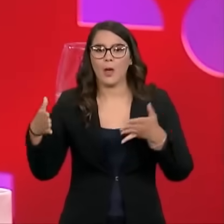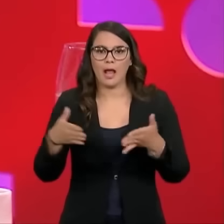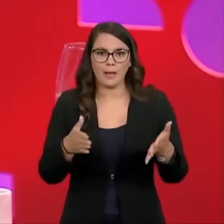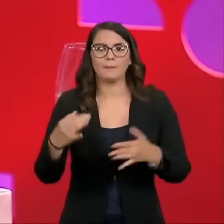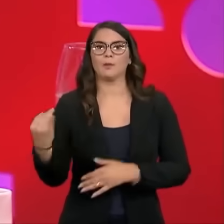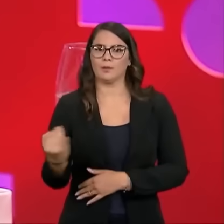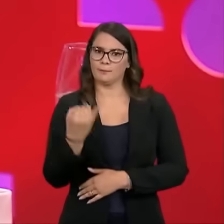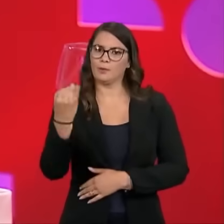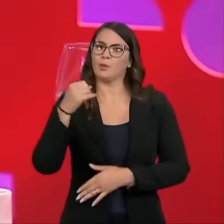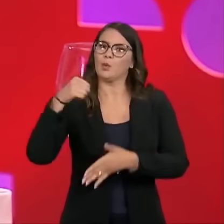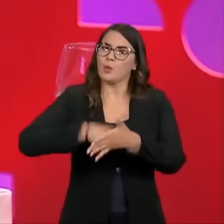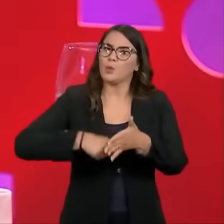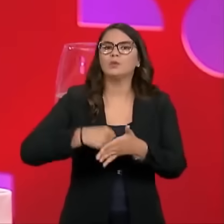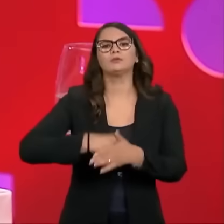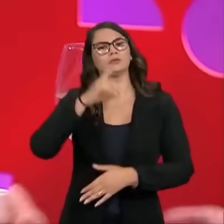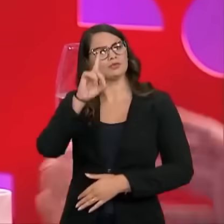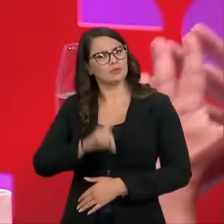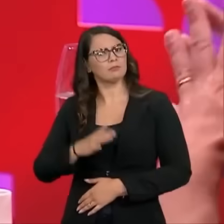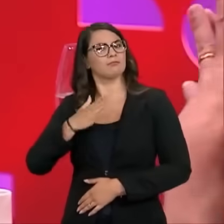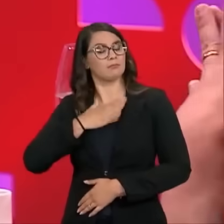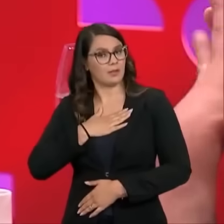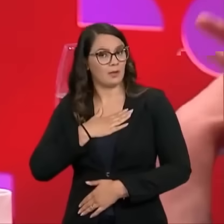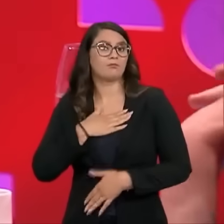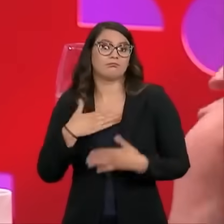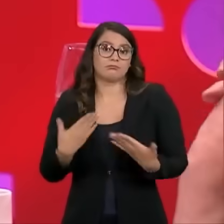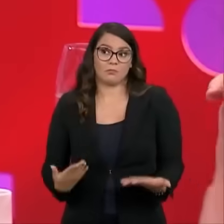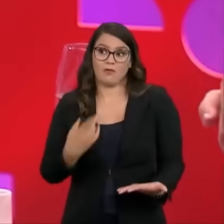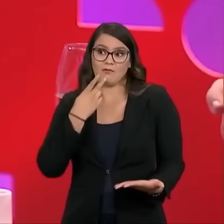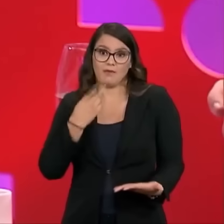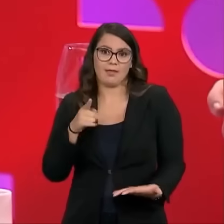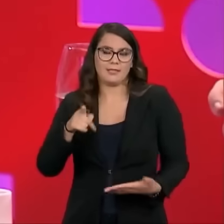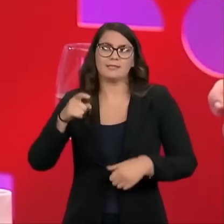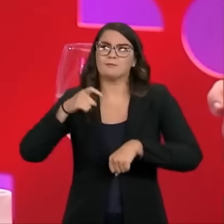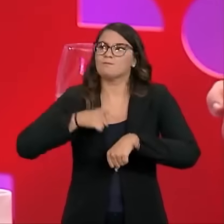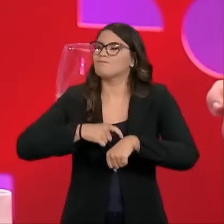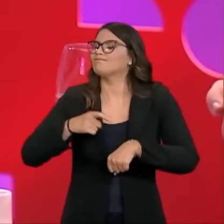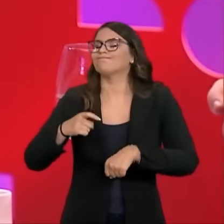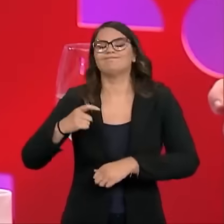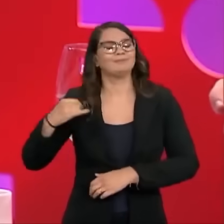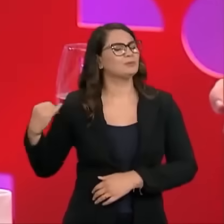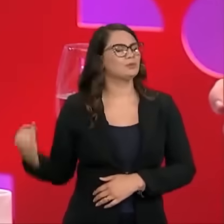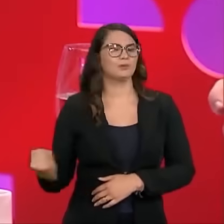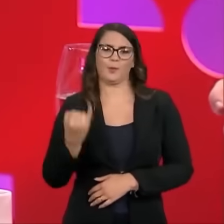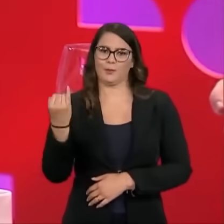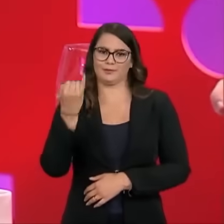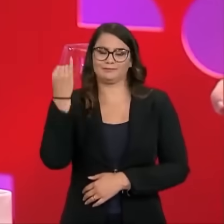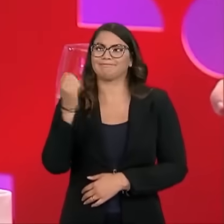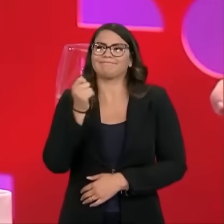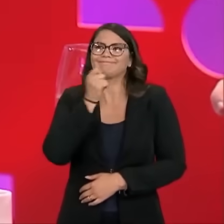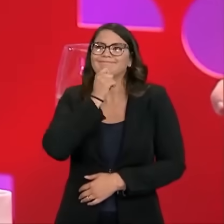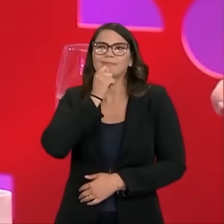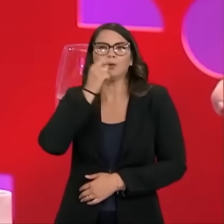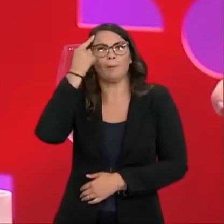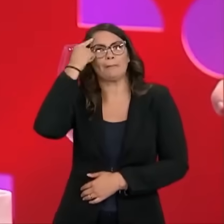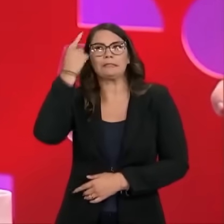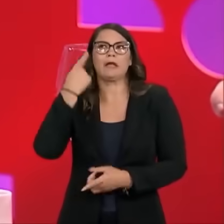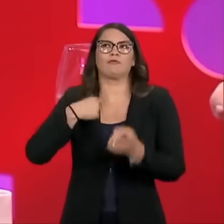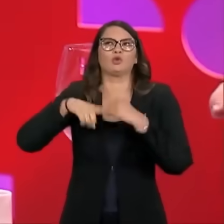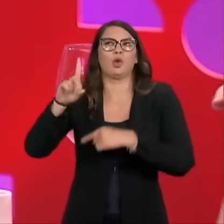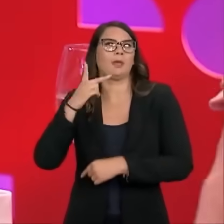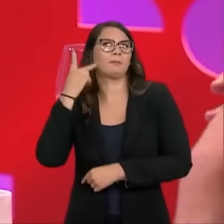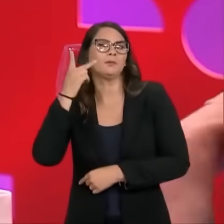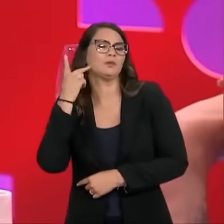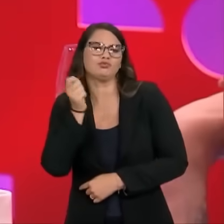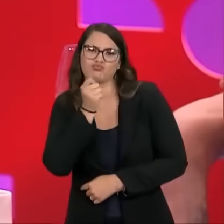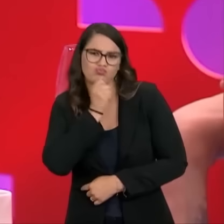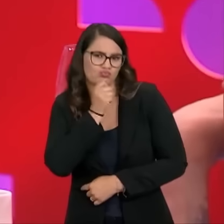o caminho por luta por direitos então eu diria que esse foi um um um um momento crucial assim eu ainda não pensava em ser política eu